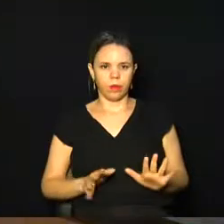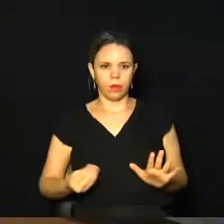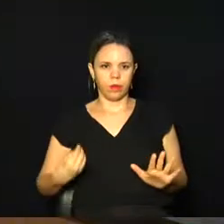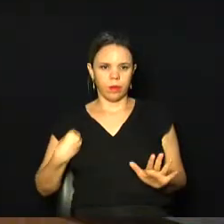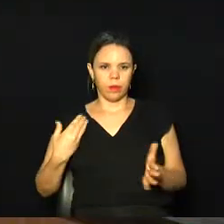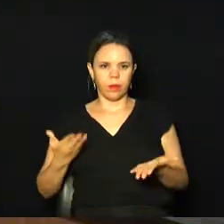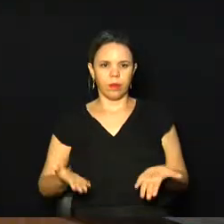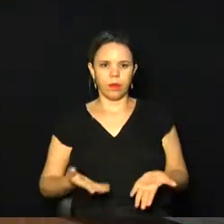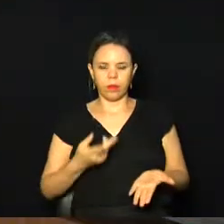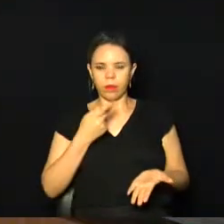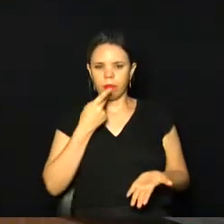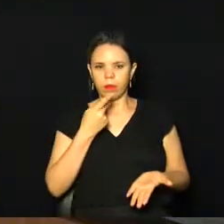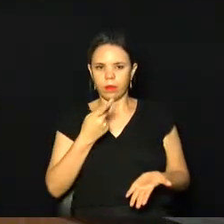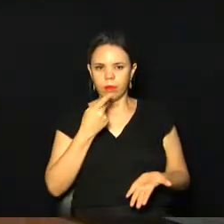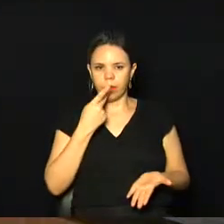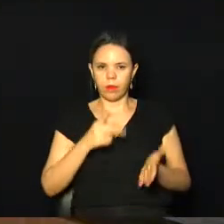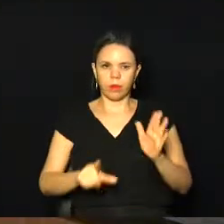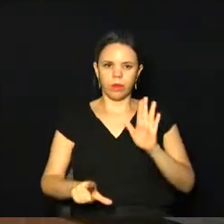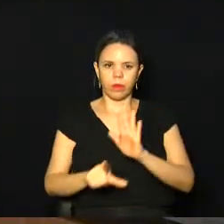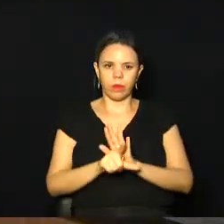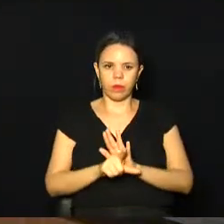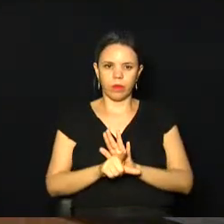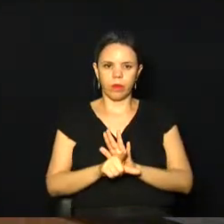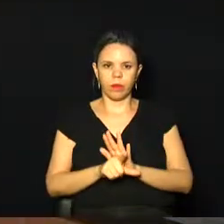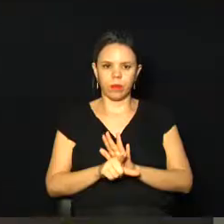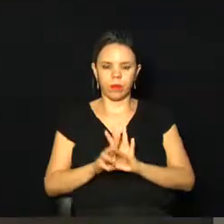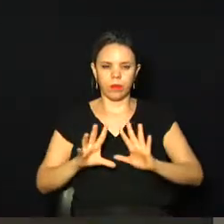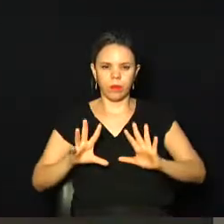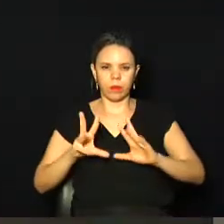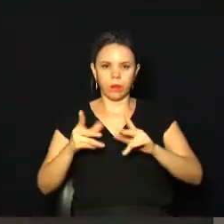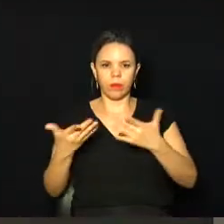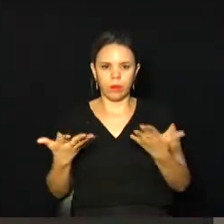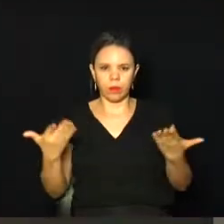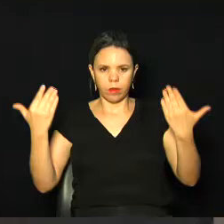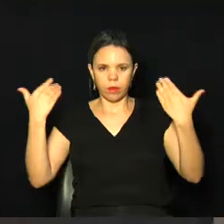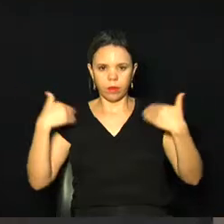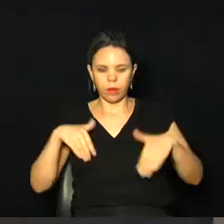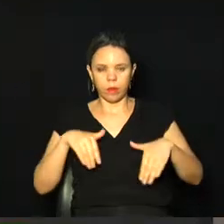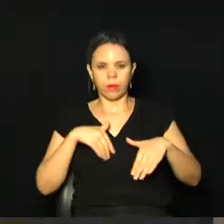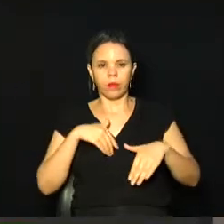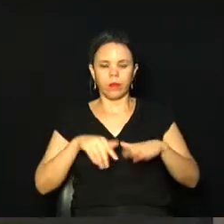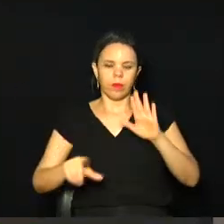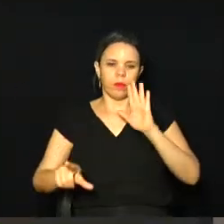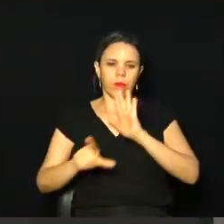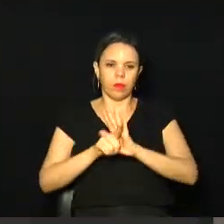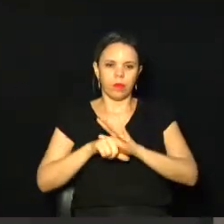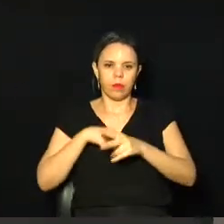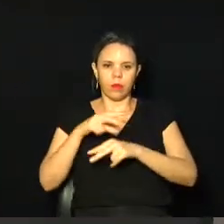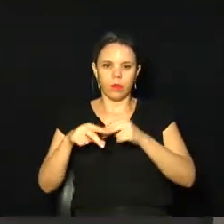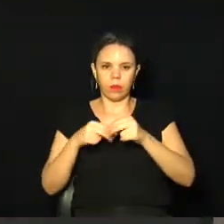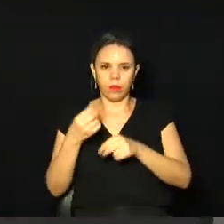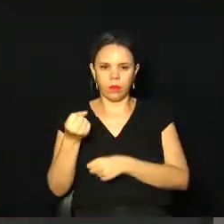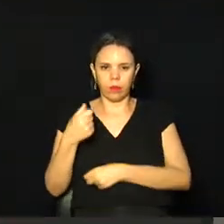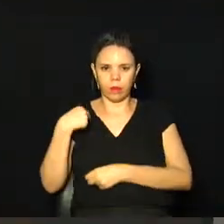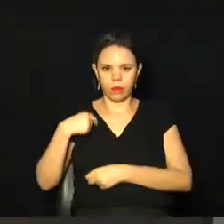para falar da lei, e que estamos todos hoje caracterizados com ela, com a lei do laço branco,